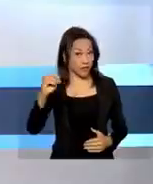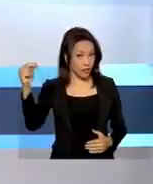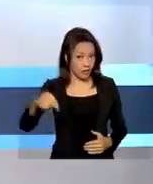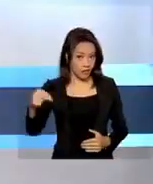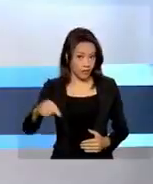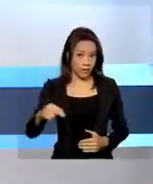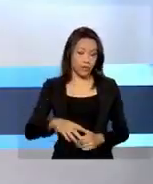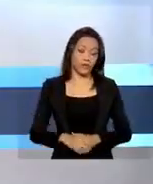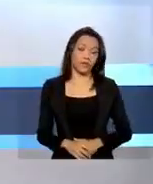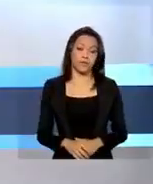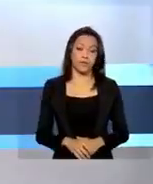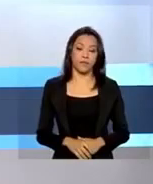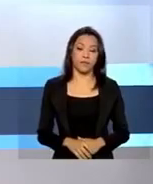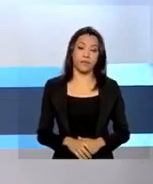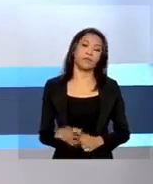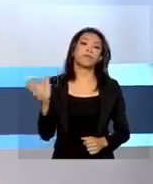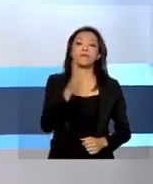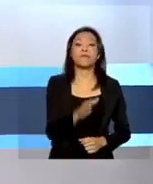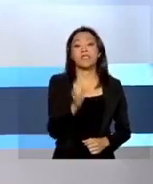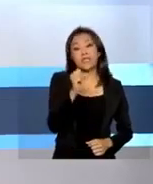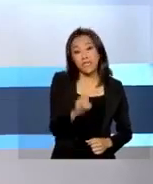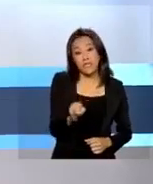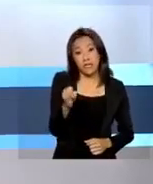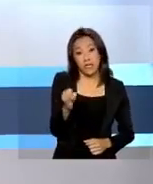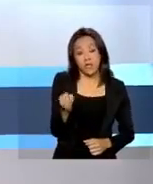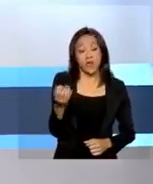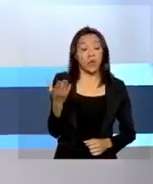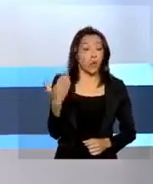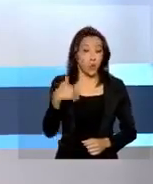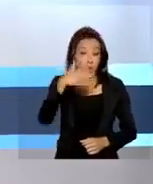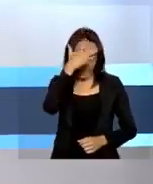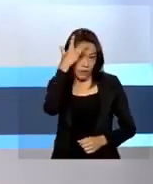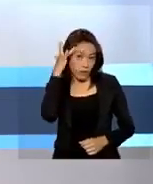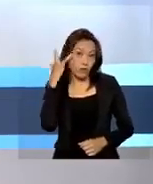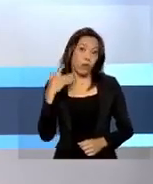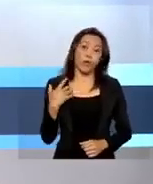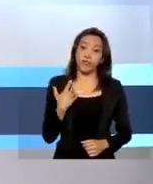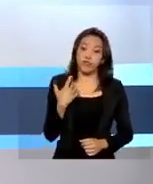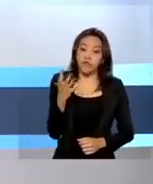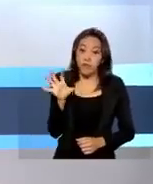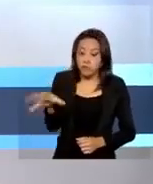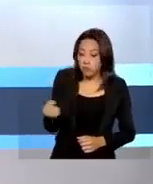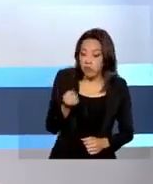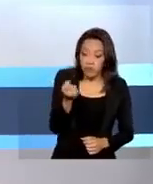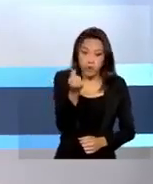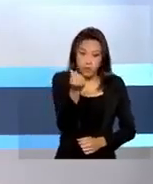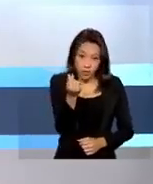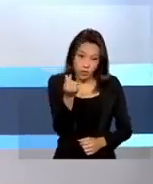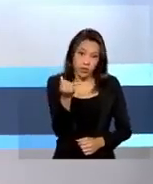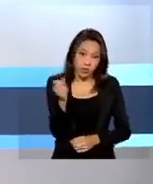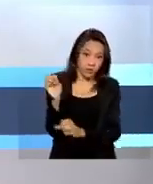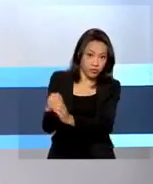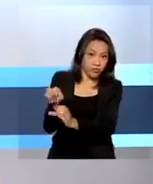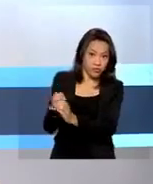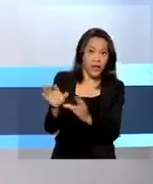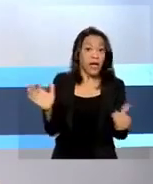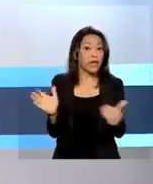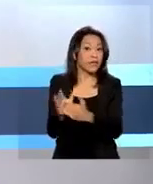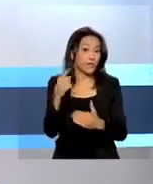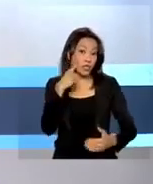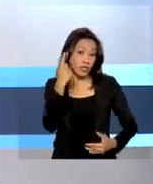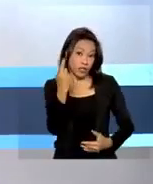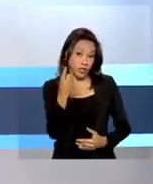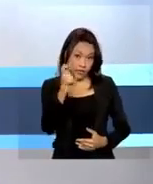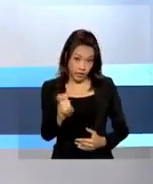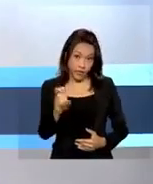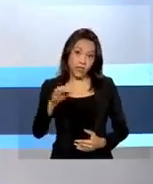novembro E se o trabalhador não movimentar o crédito feito pela Caixa na poupança social digital até 15 de